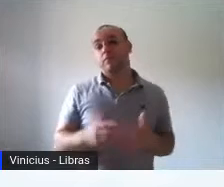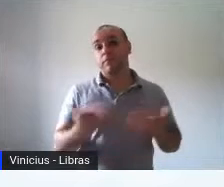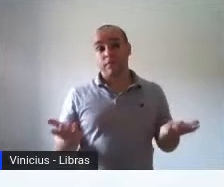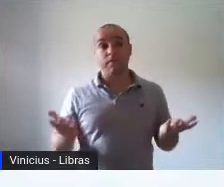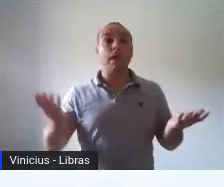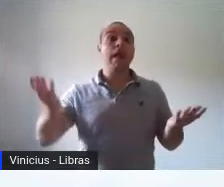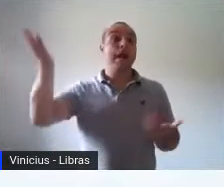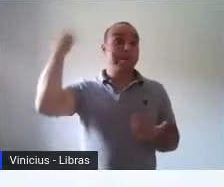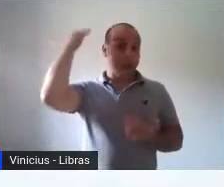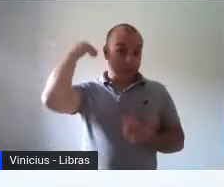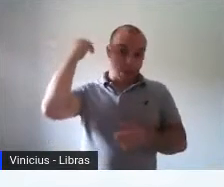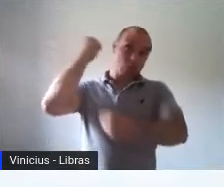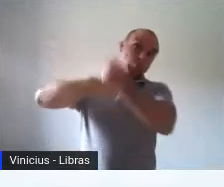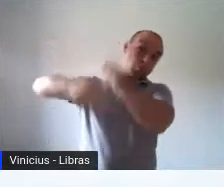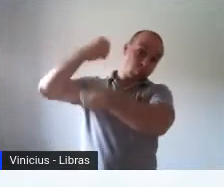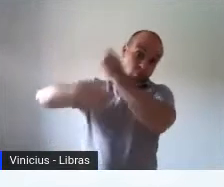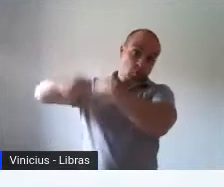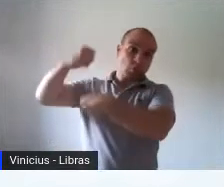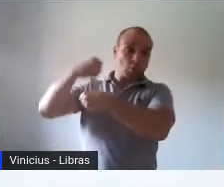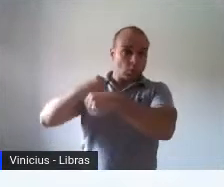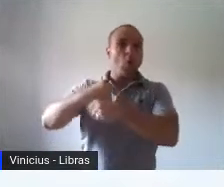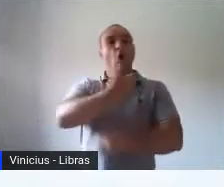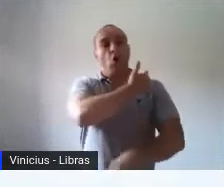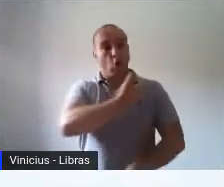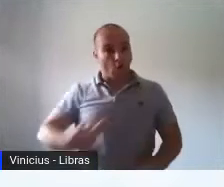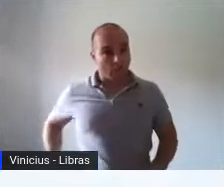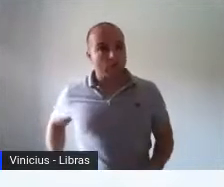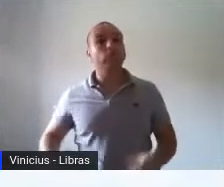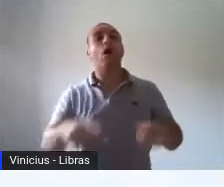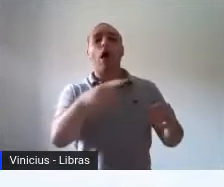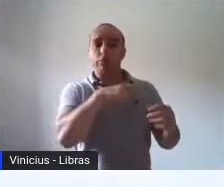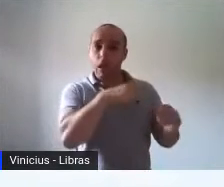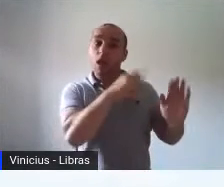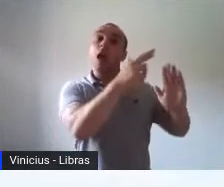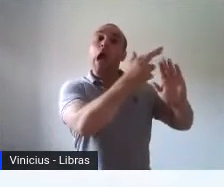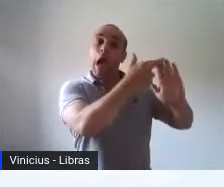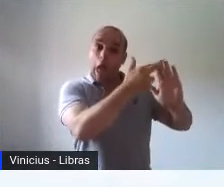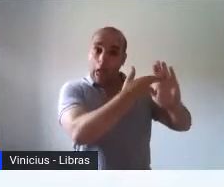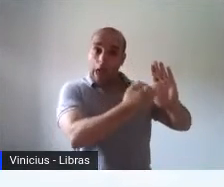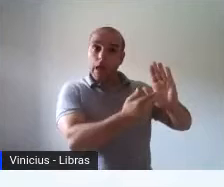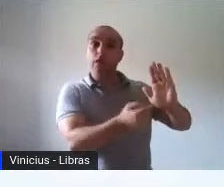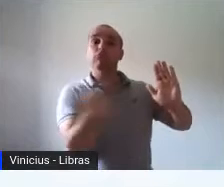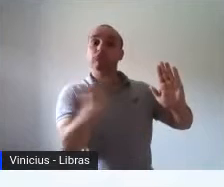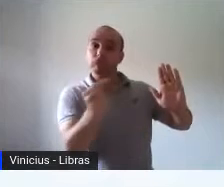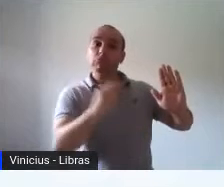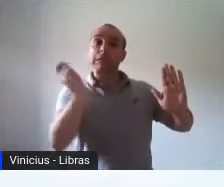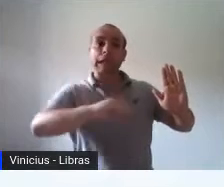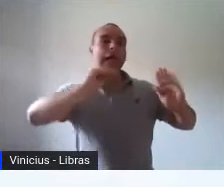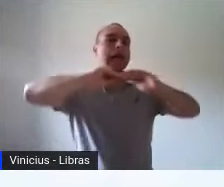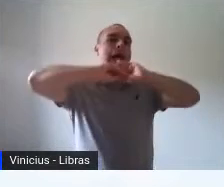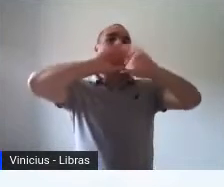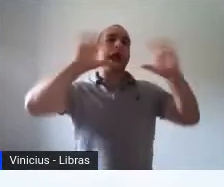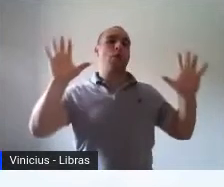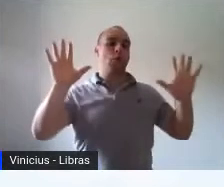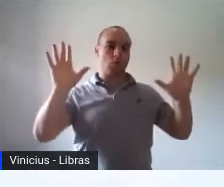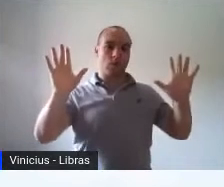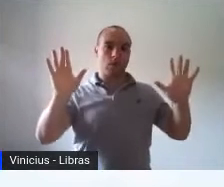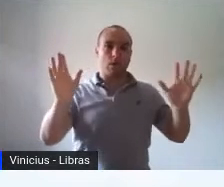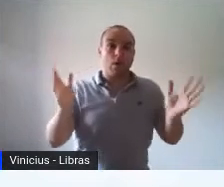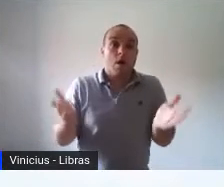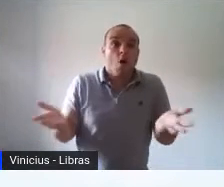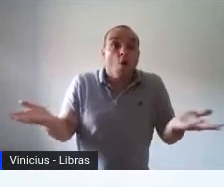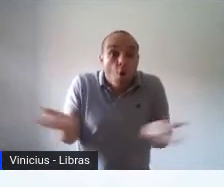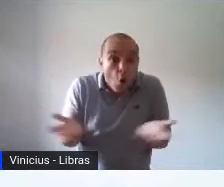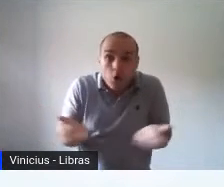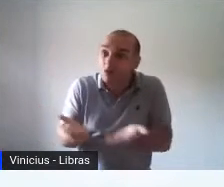ele sempre, quando ele tem a oportunidade, ele quer colocar alguma trava para você não dar nem o reajuste da inflação. E é um problema da lógica